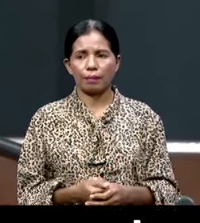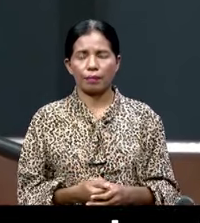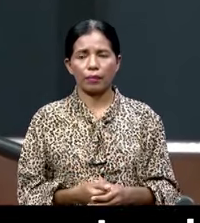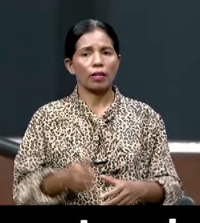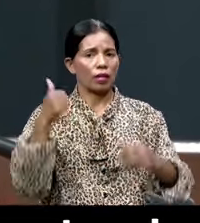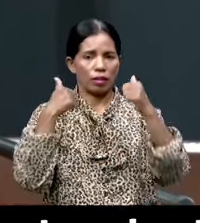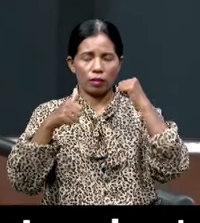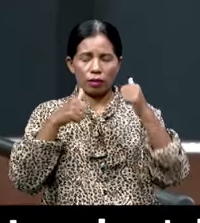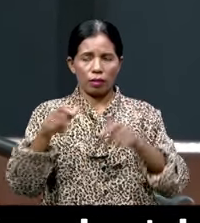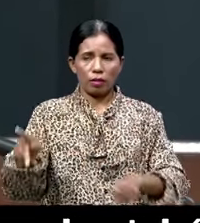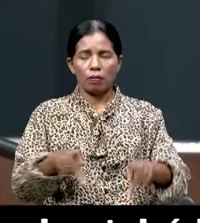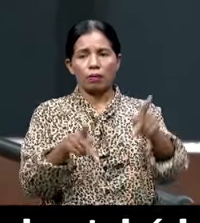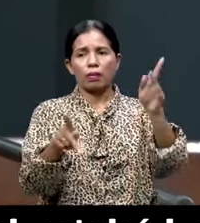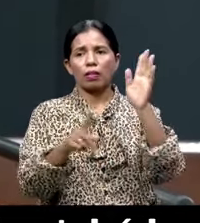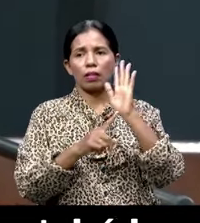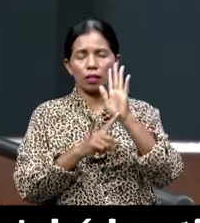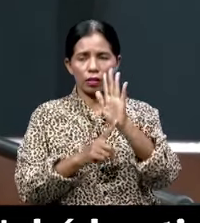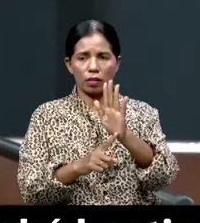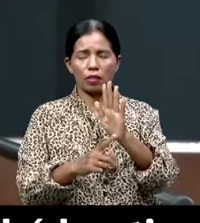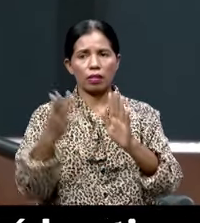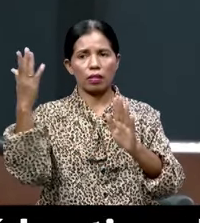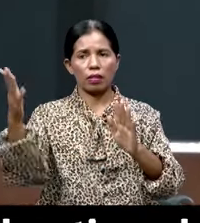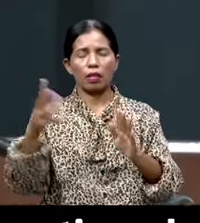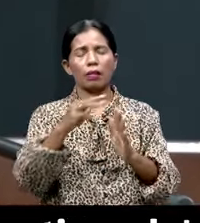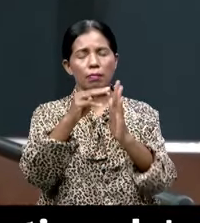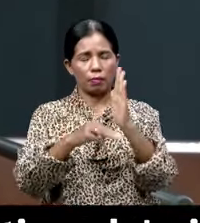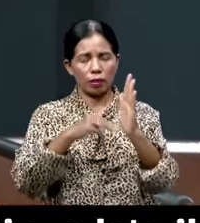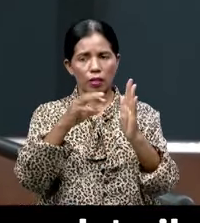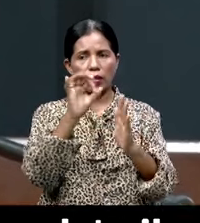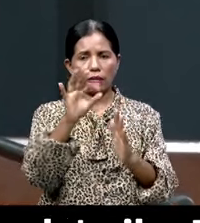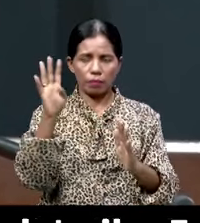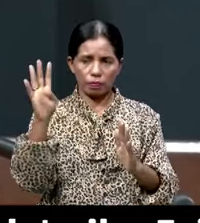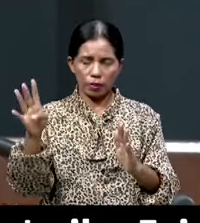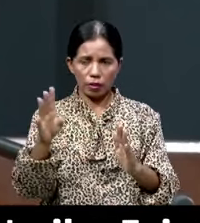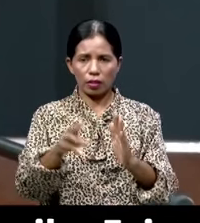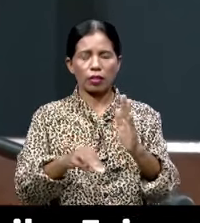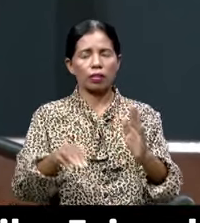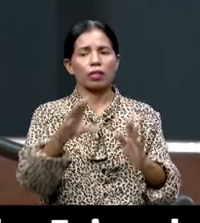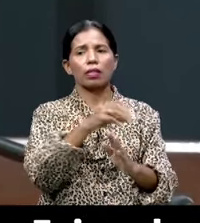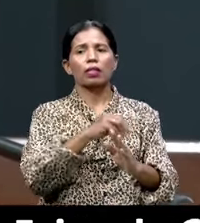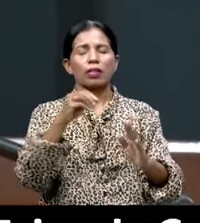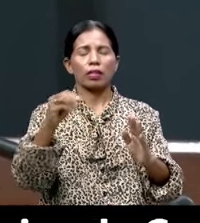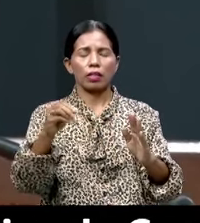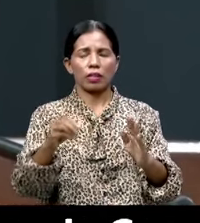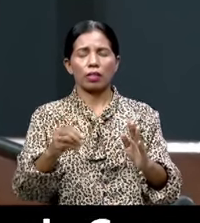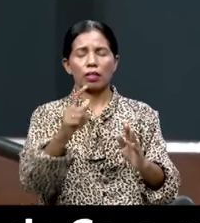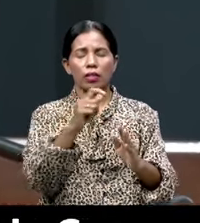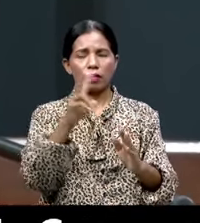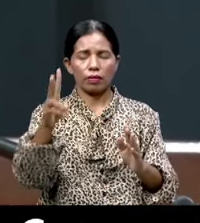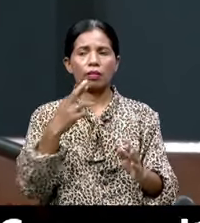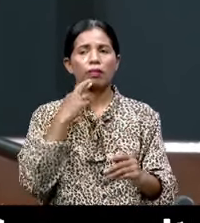tidak di publikasang ia media sosial atau ia komunikasi dengan press atau resposta rapidu